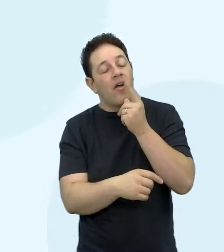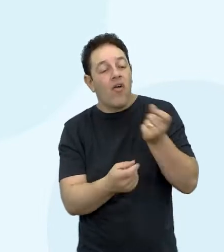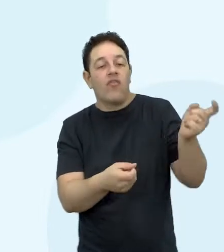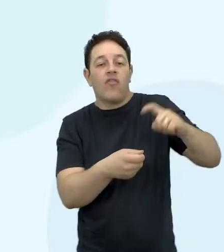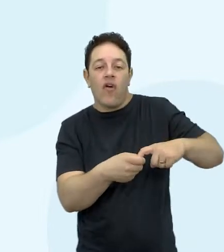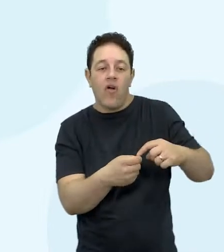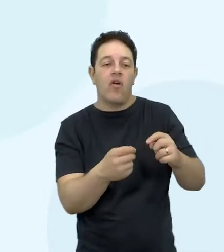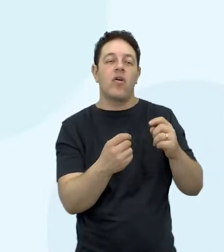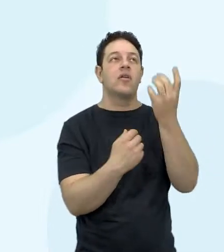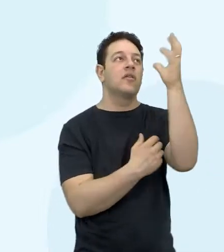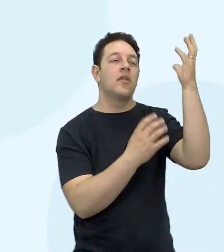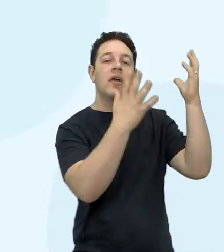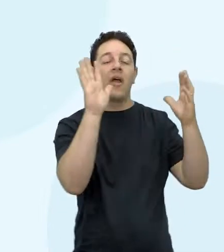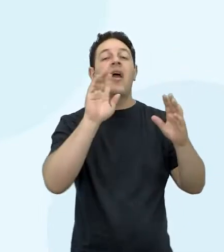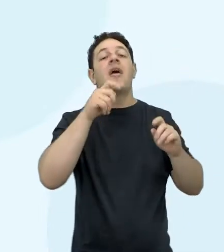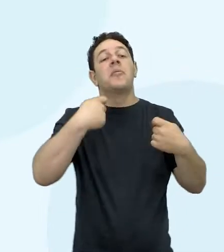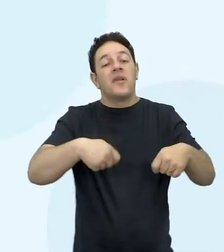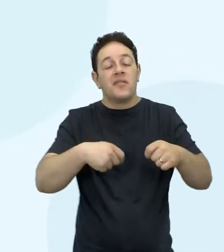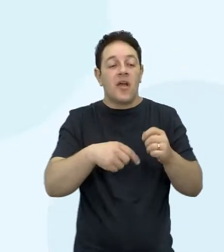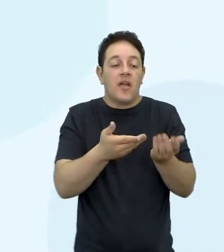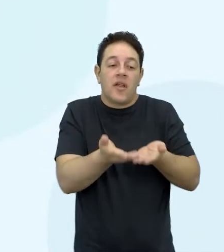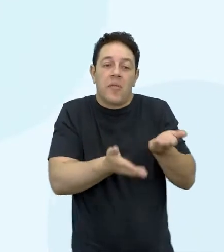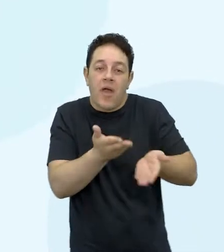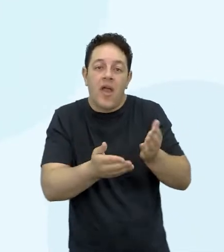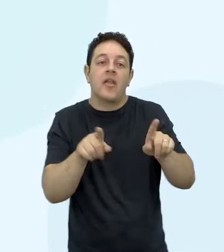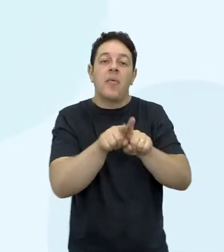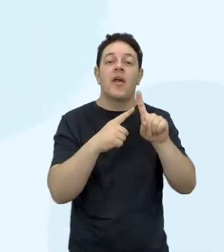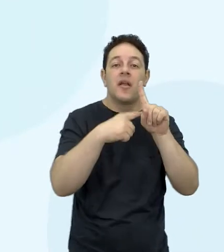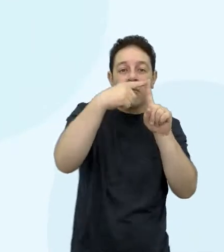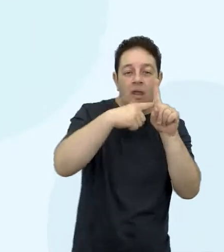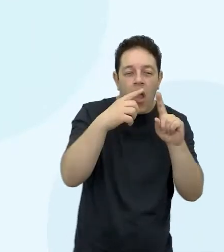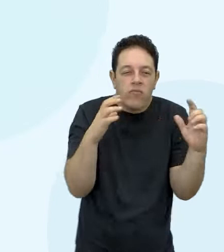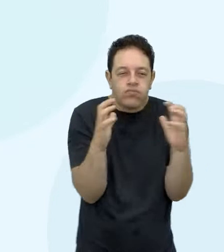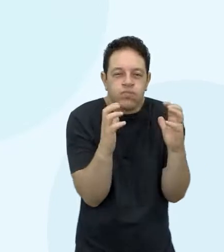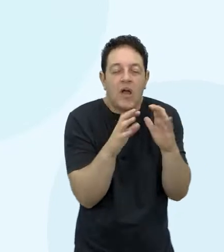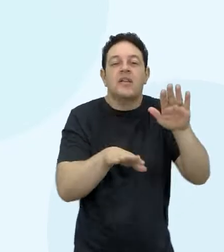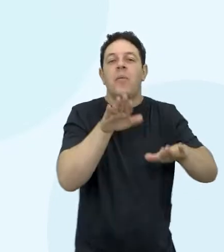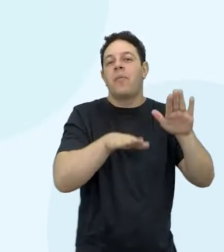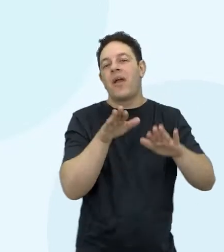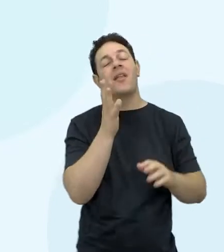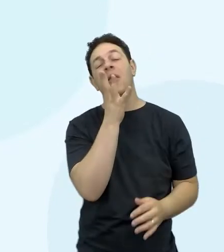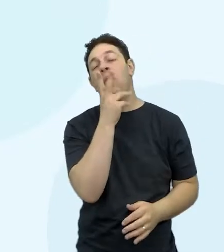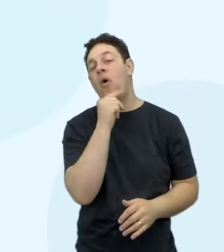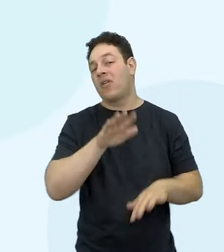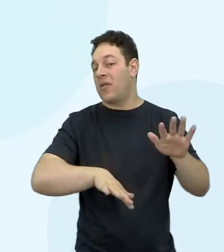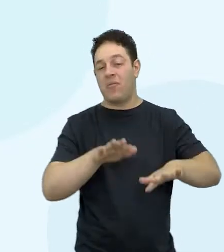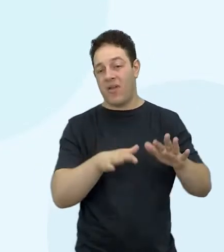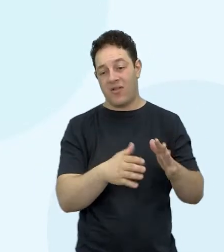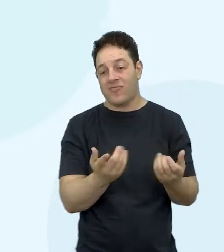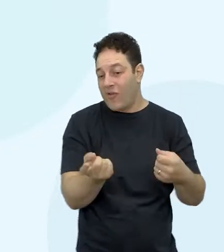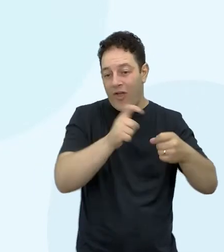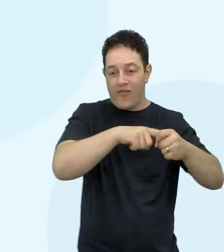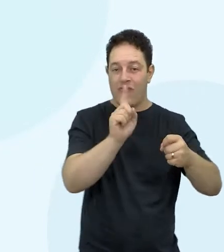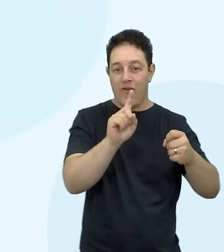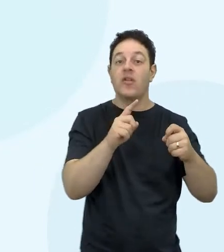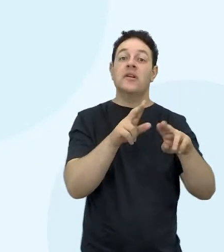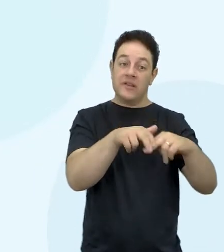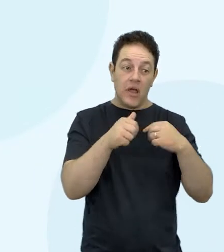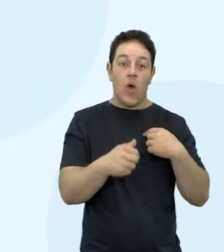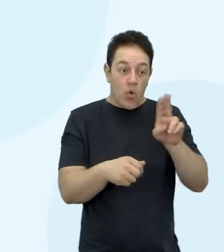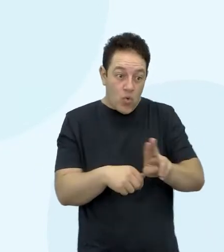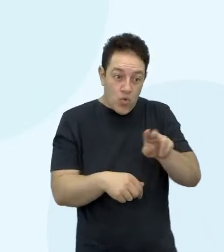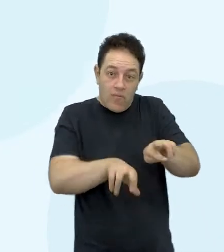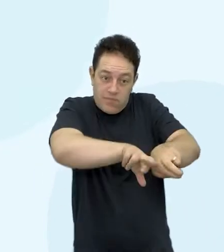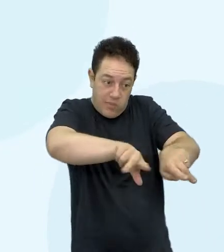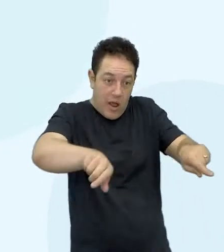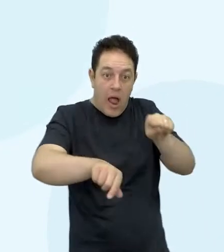de condições específicas de temperatura e pressão. Não acontece de qualquer jeito. Então, por causa disso, quanto mais se utiliza